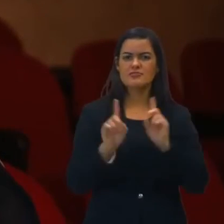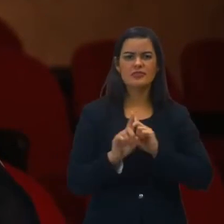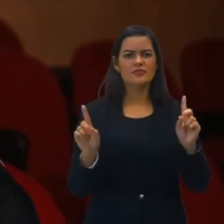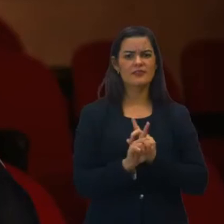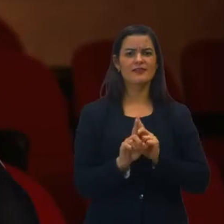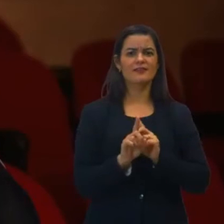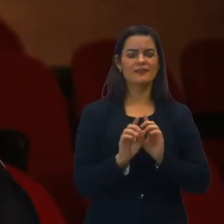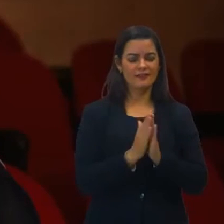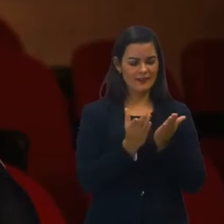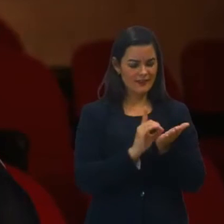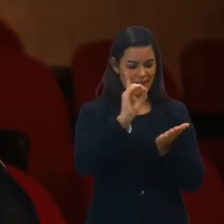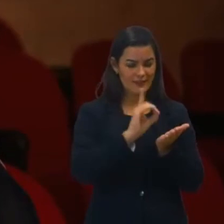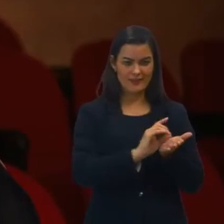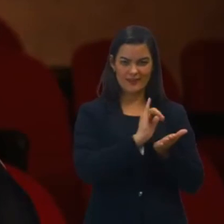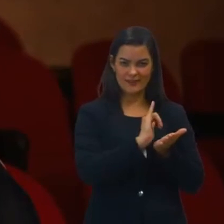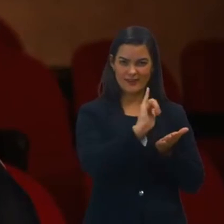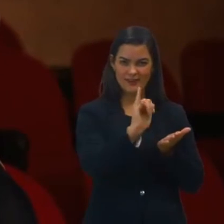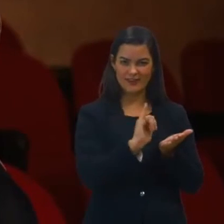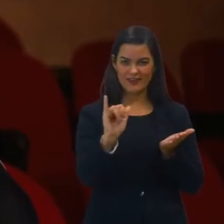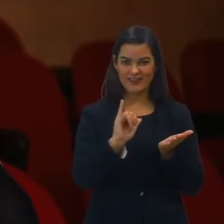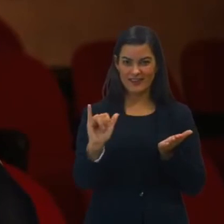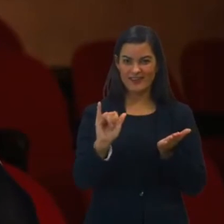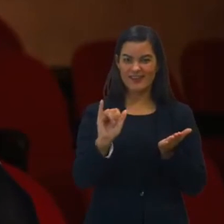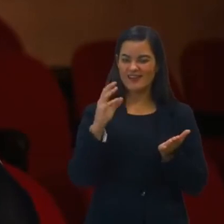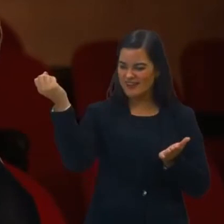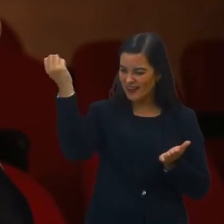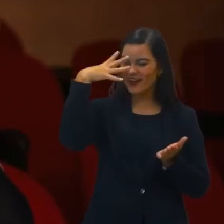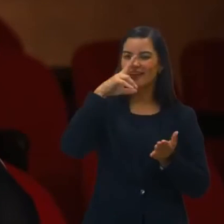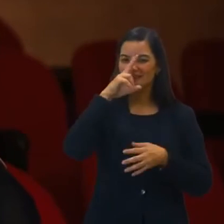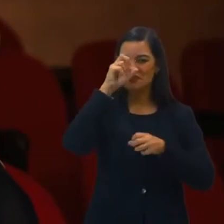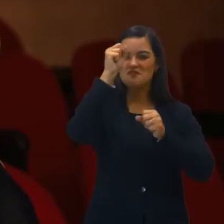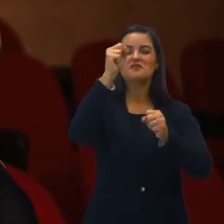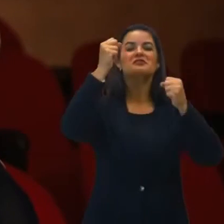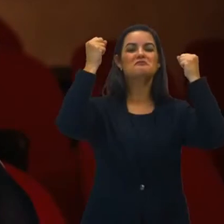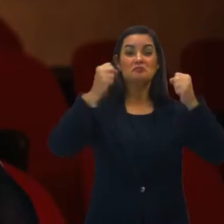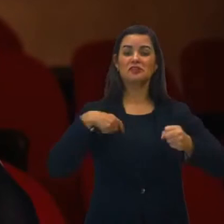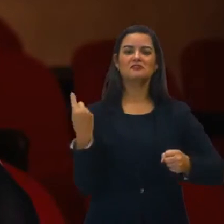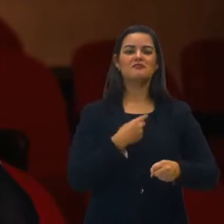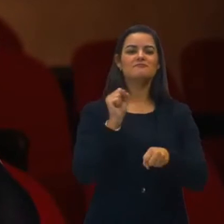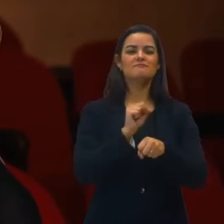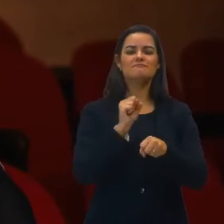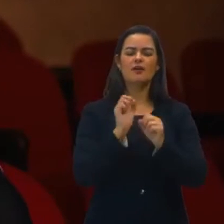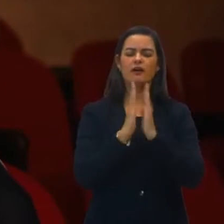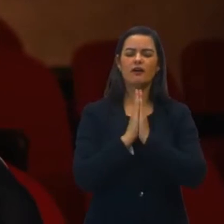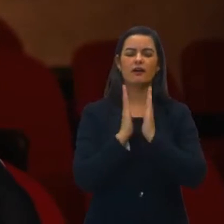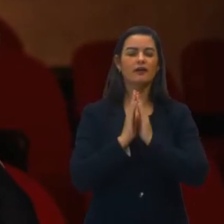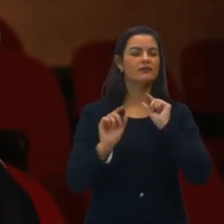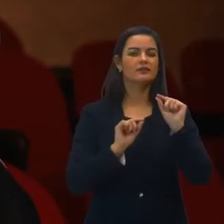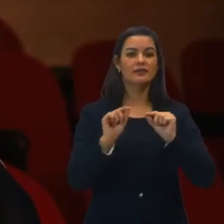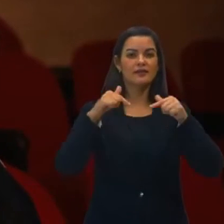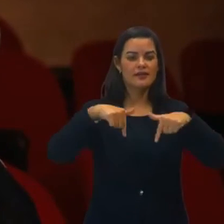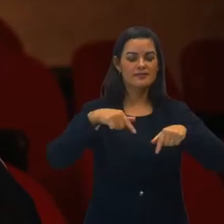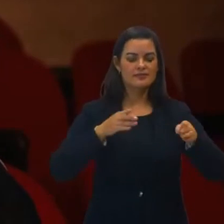Deus está agindo com grande graça, força e poder. E a nossa expectativa e oração é que ao término